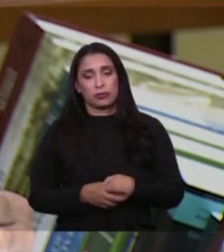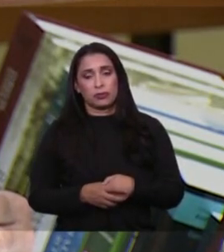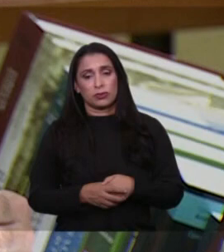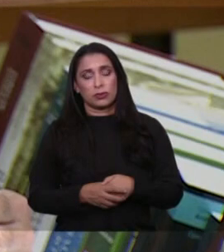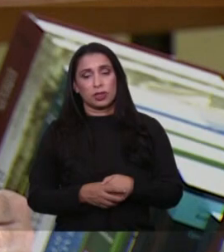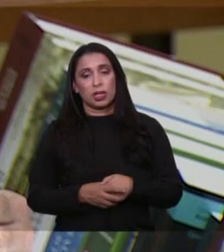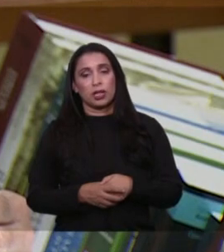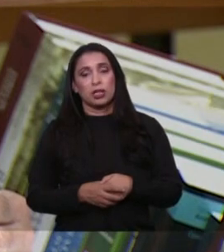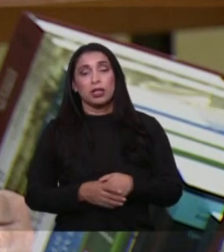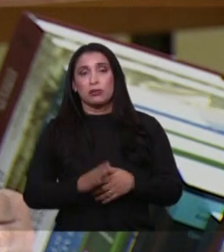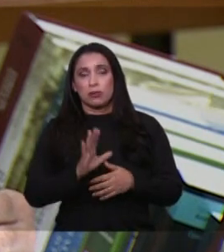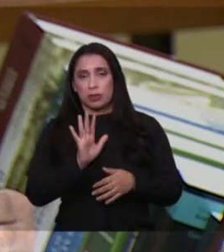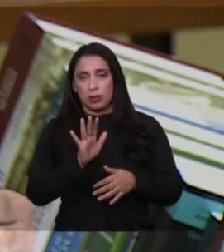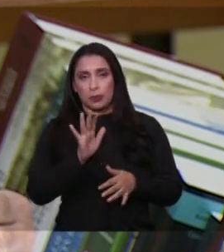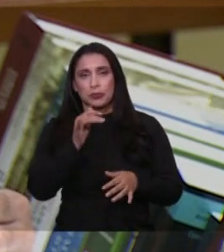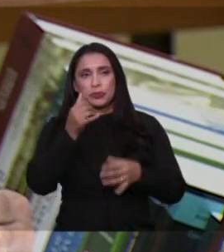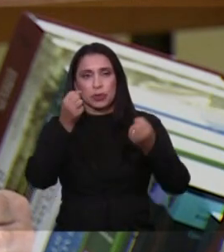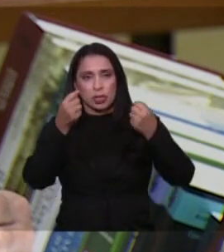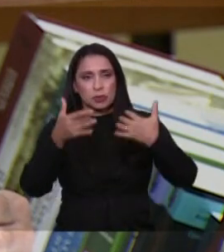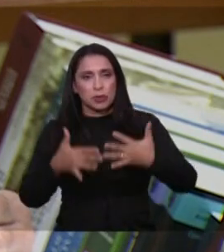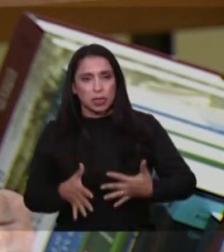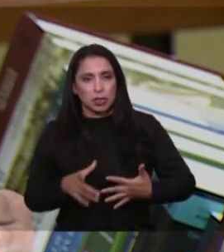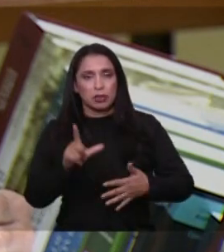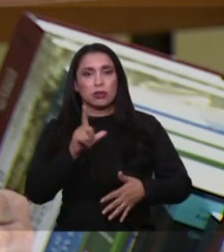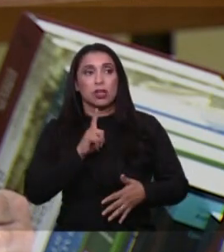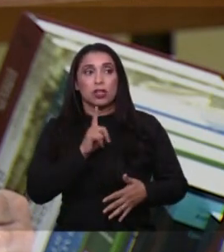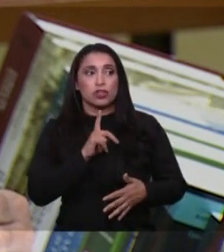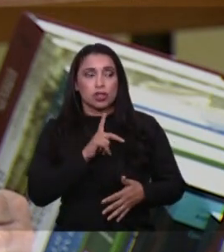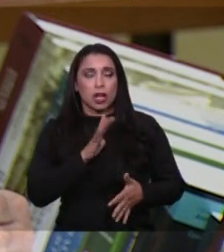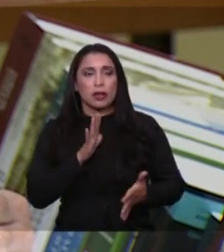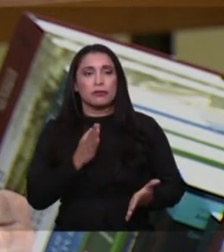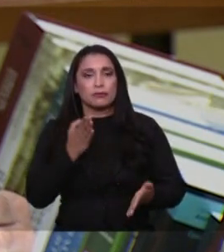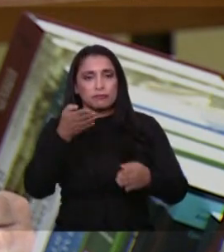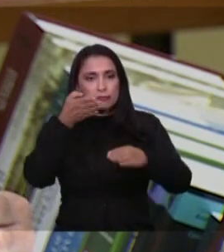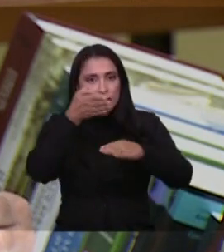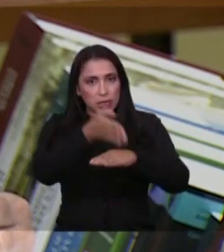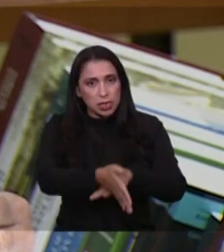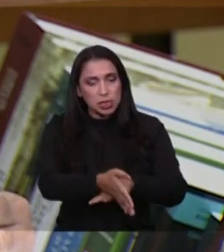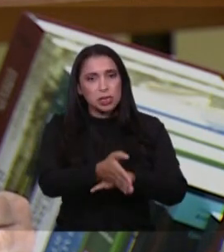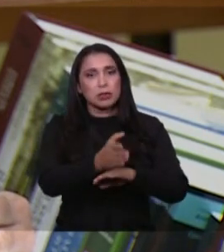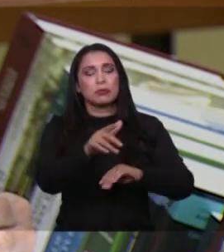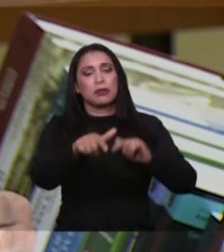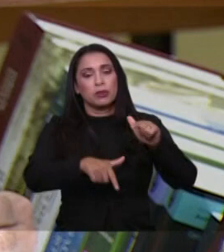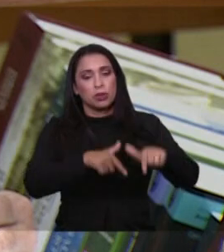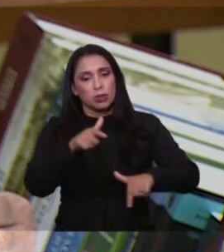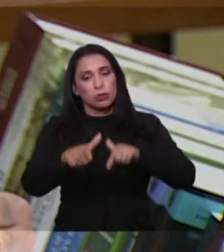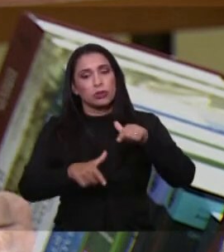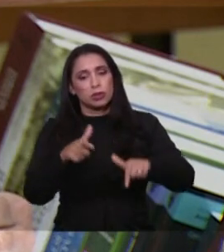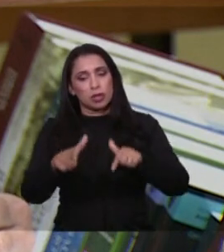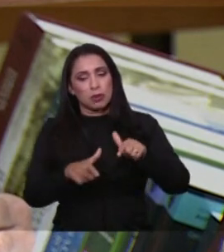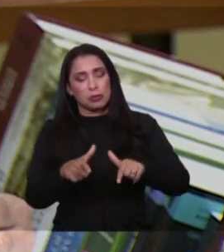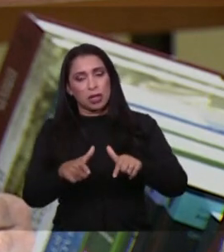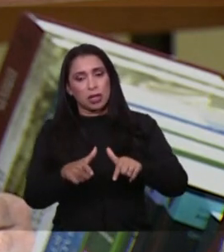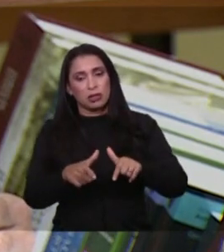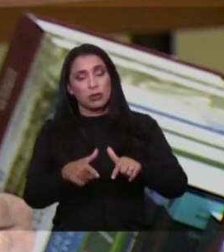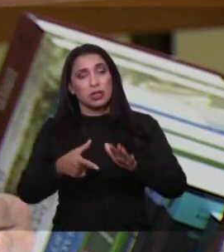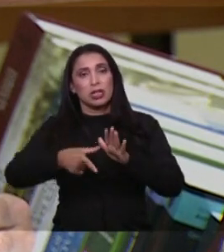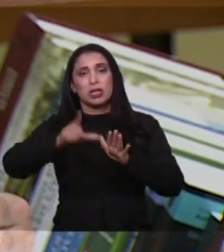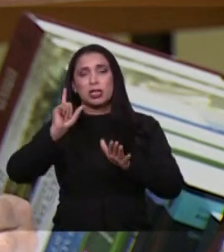vínculo empregatício, obteve esse vínculo empregatício contra legem, mesmo antes do nosso